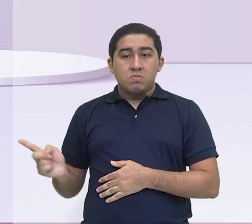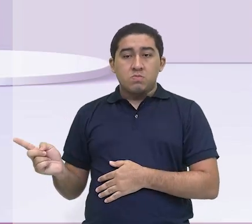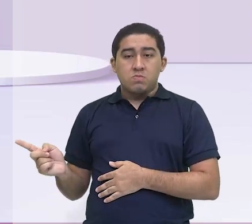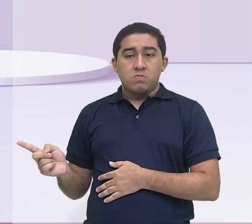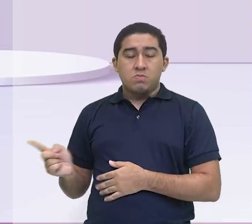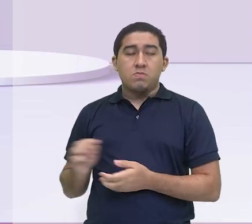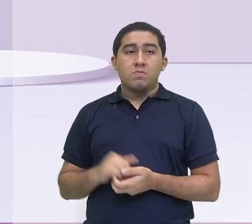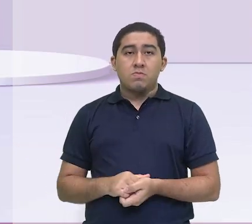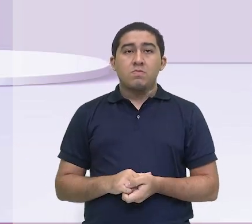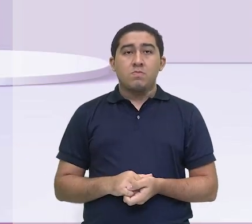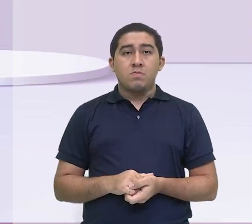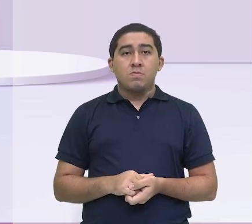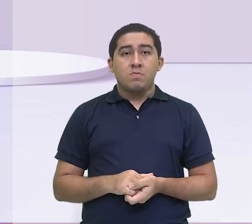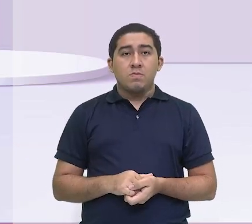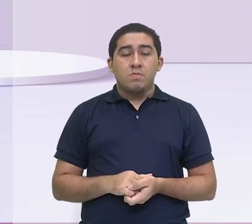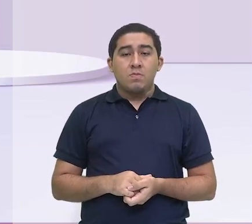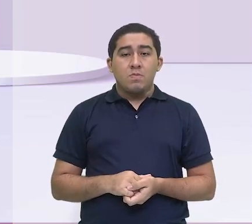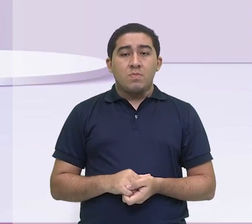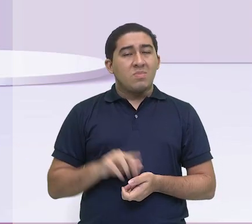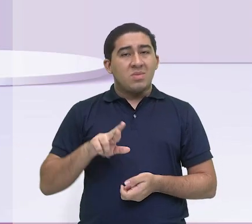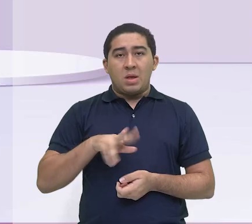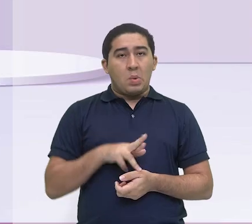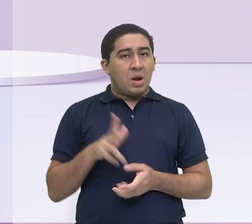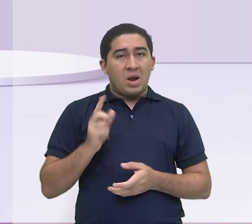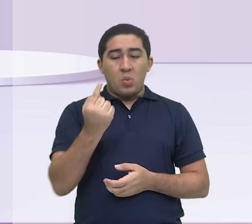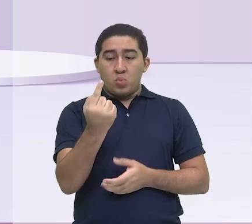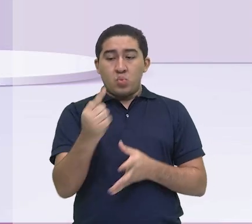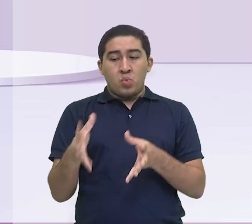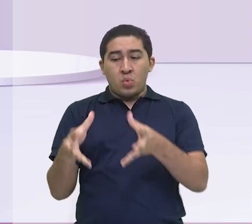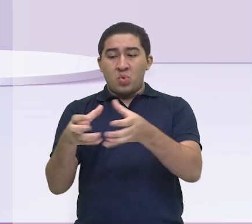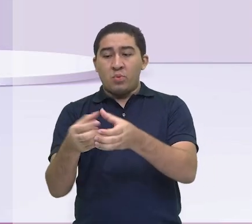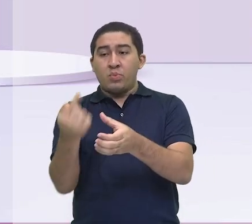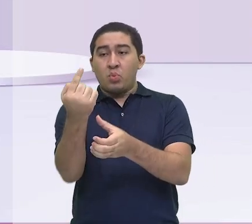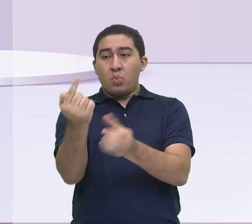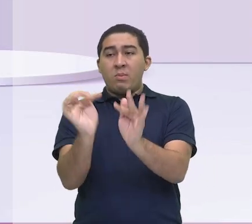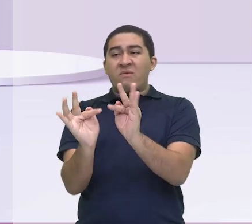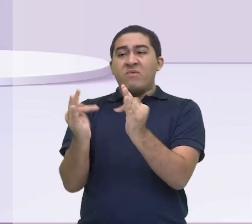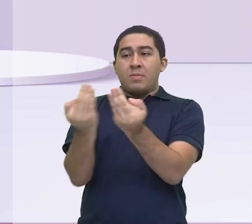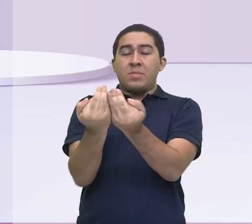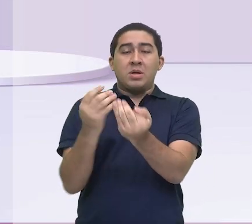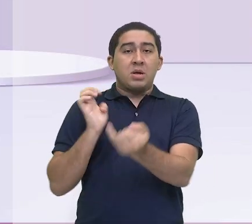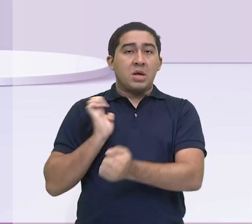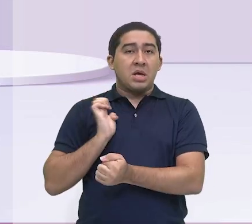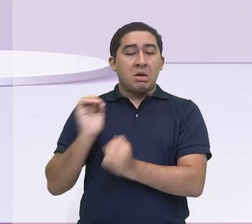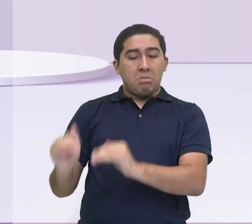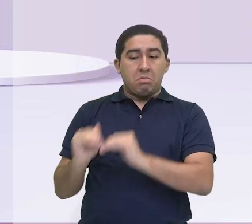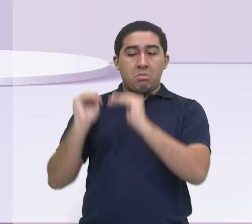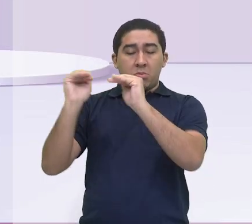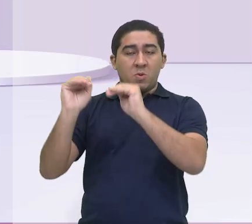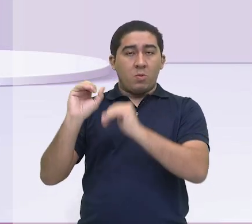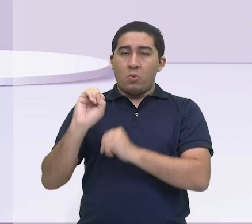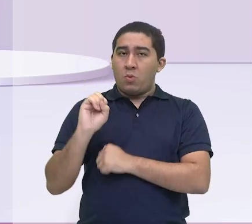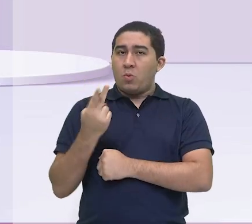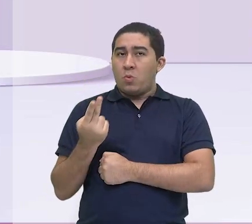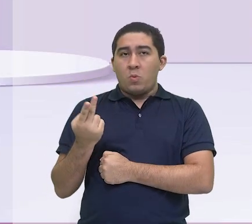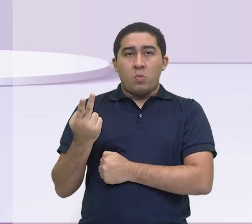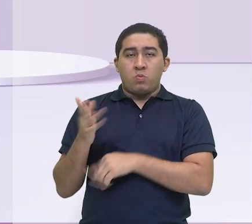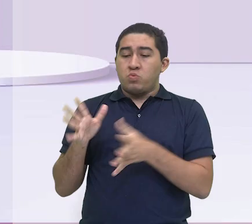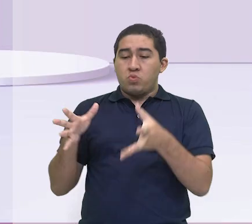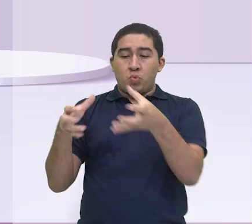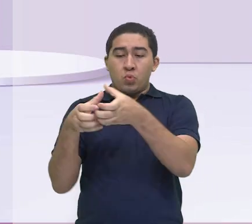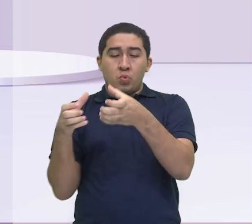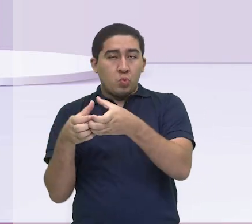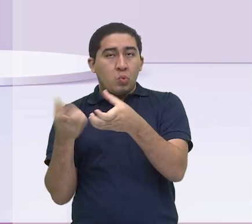realização do bem comum. Não é para um pequeno grupo, de uma família mais rica, uma família, né, um